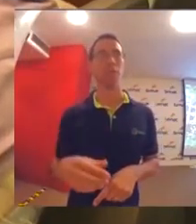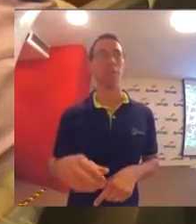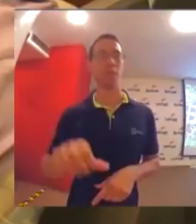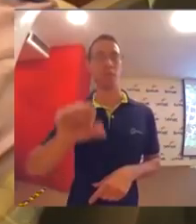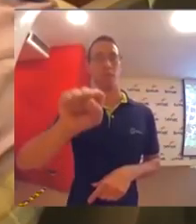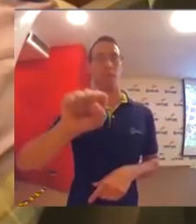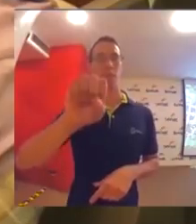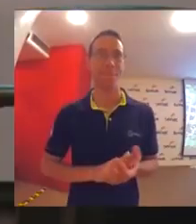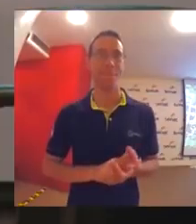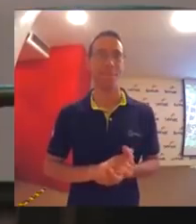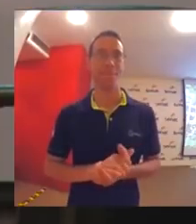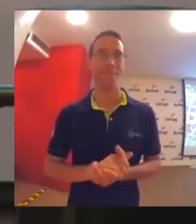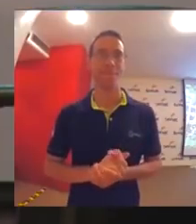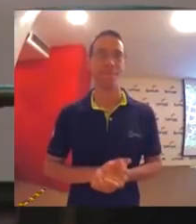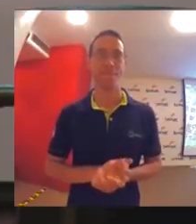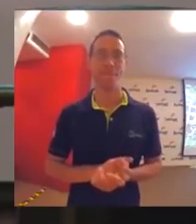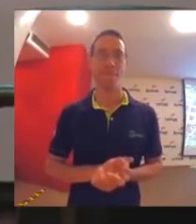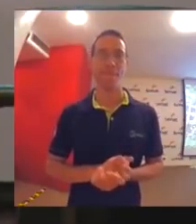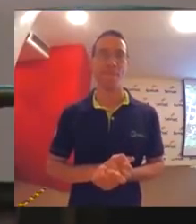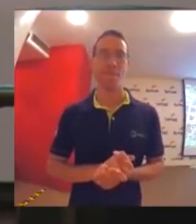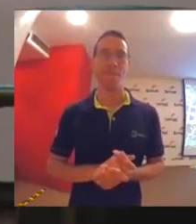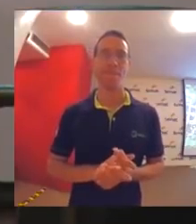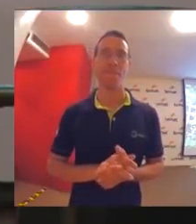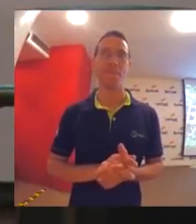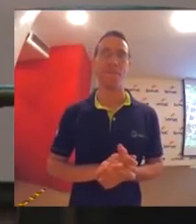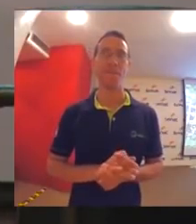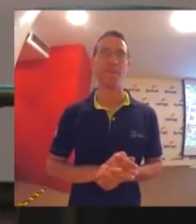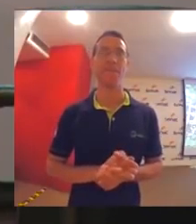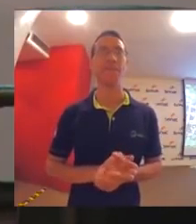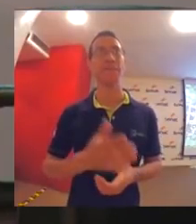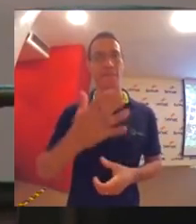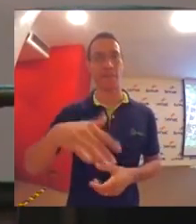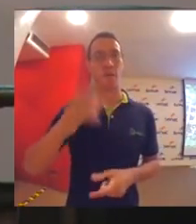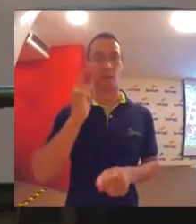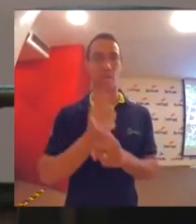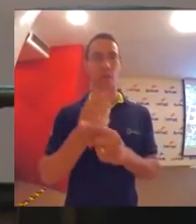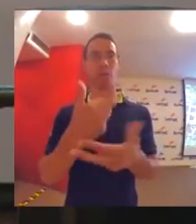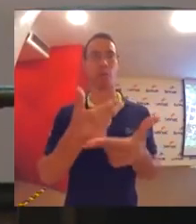SESC? Nós um dia descobrimos uma coisa extraordinária.